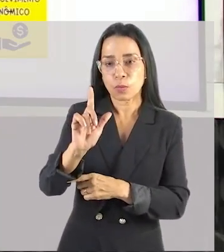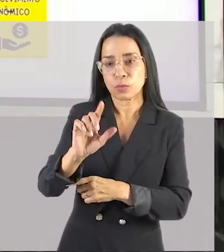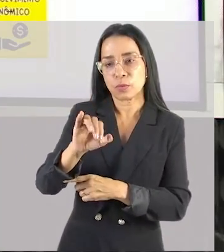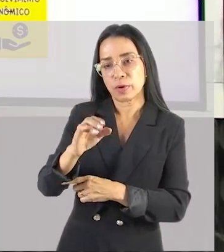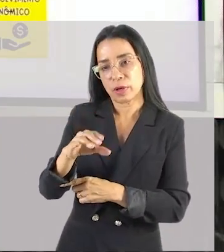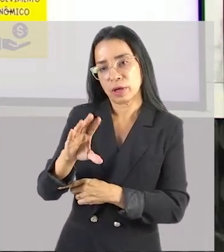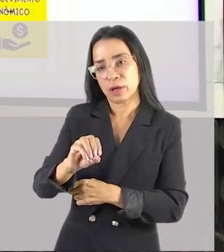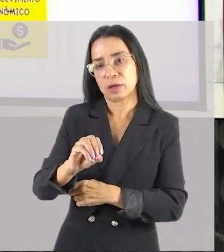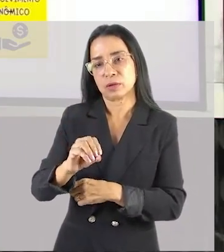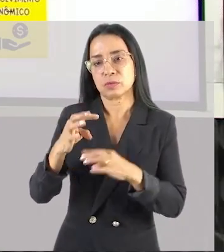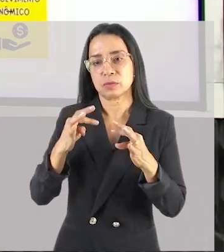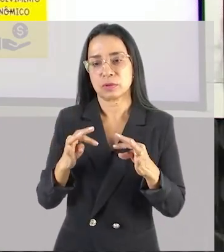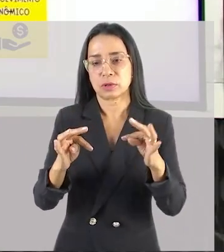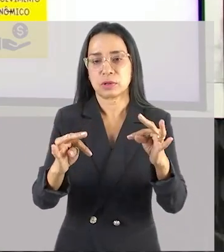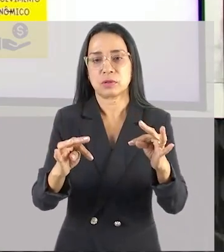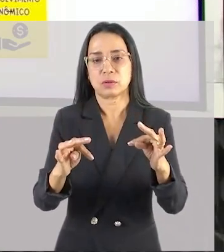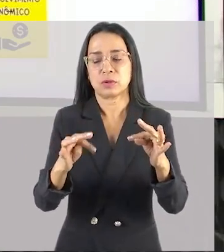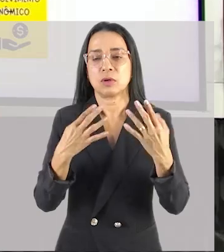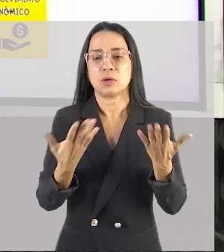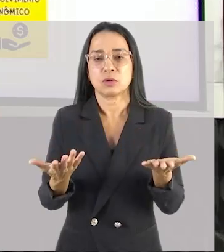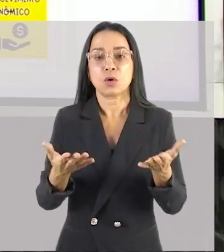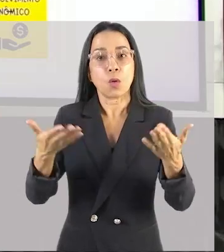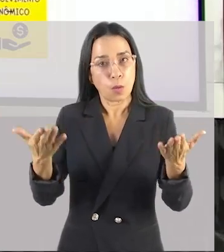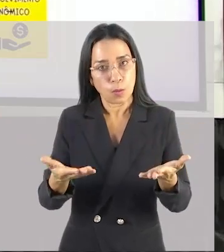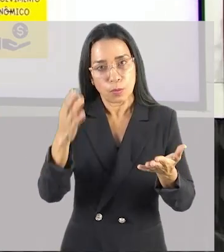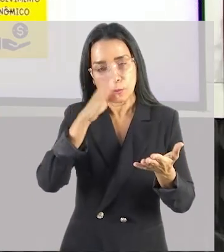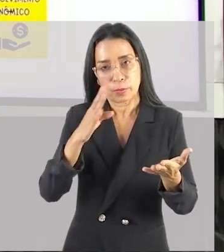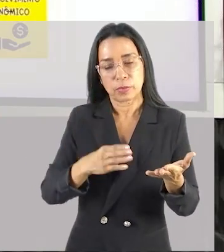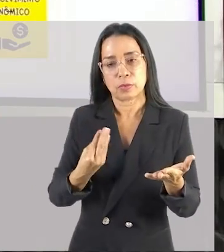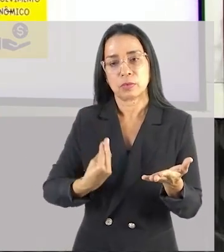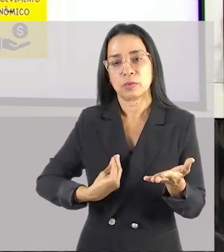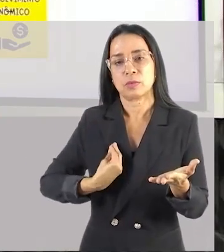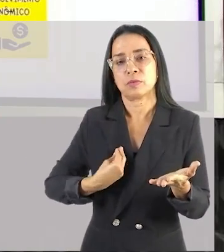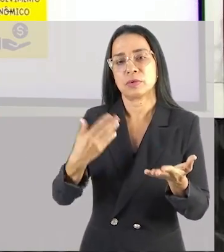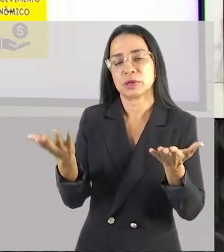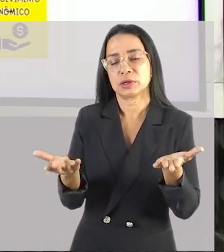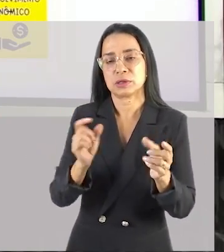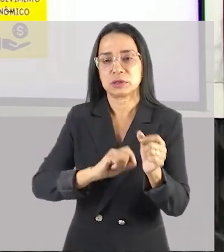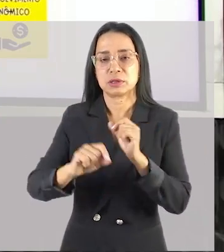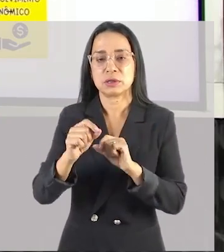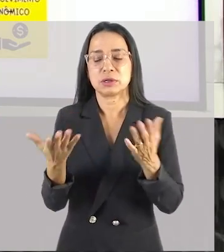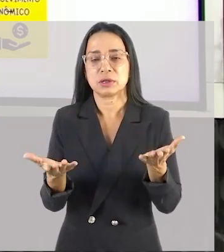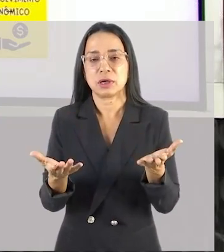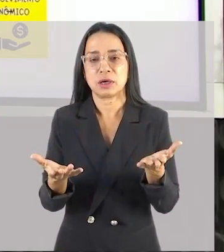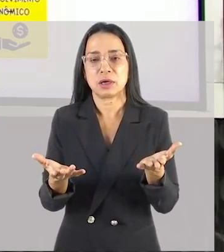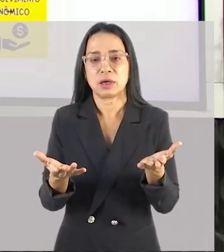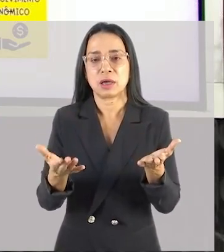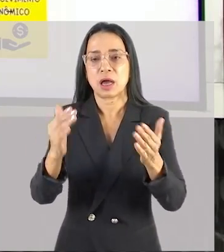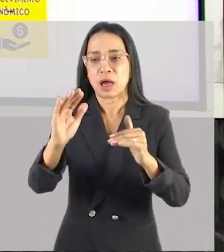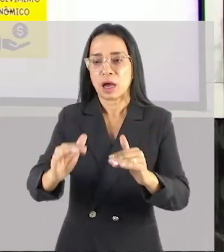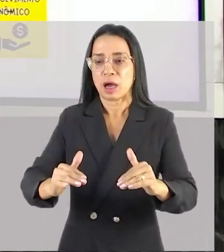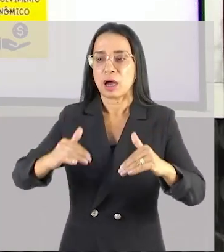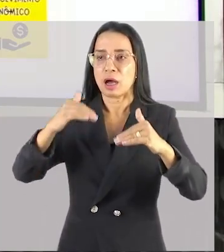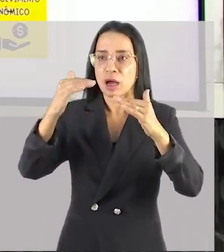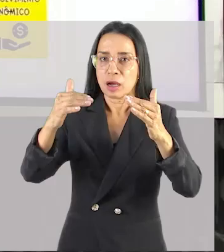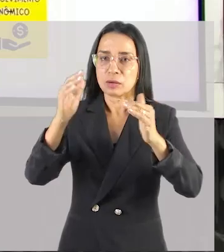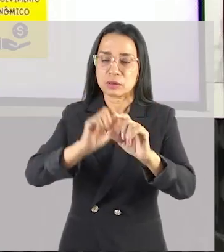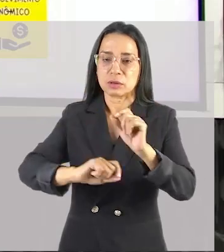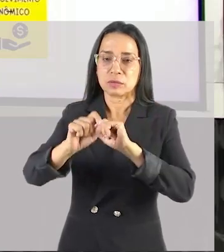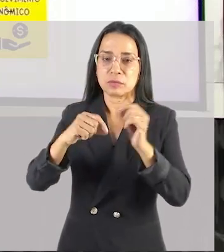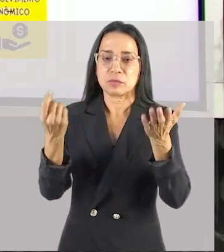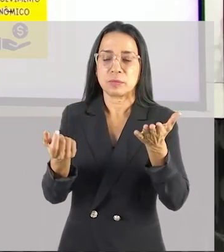Hoje o Brasil também vivencia a ascensão das inteligências artificiais em todos os aspectos, em todas as áreas,